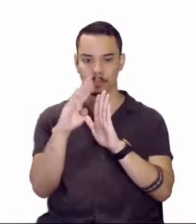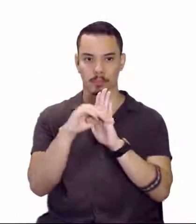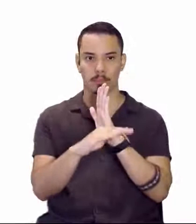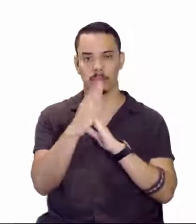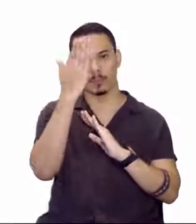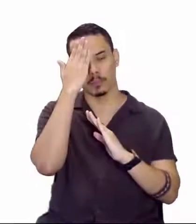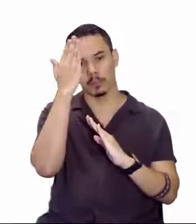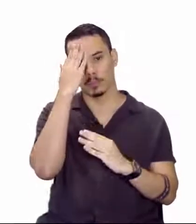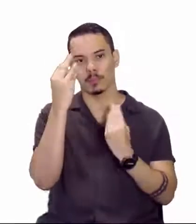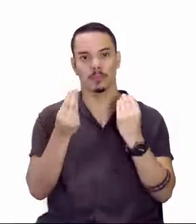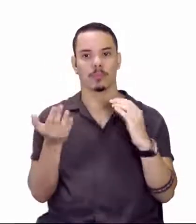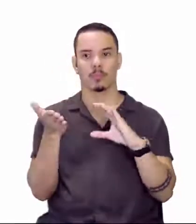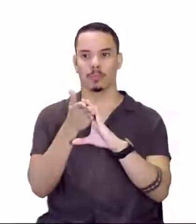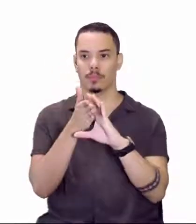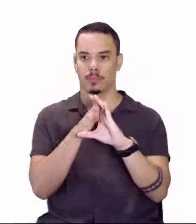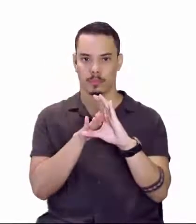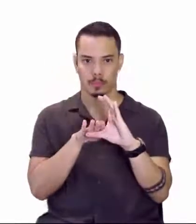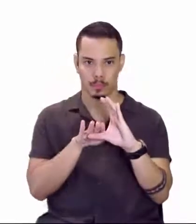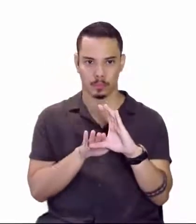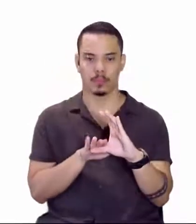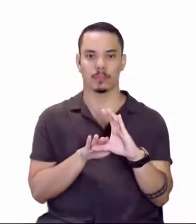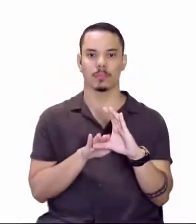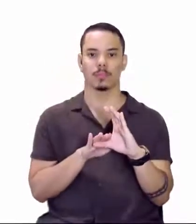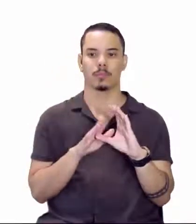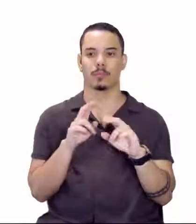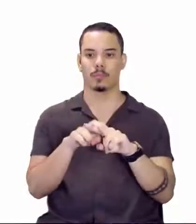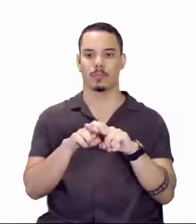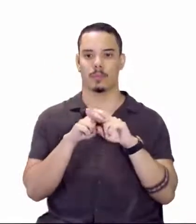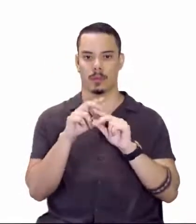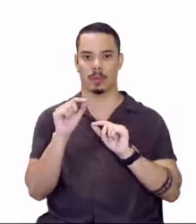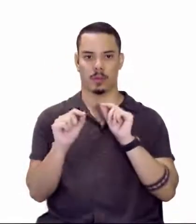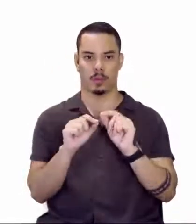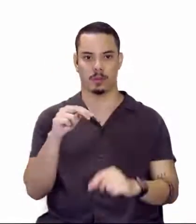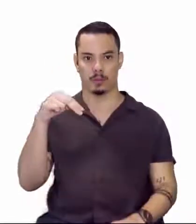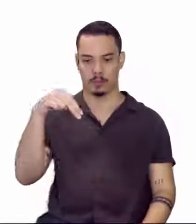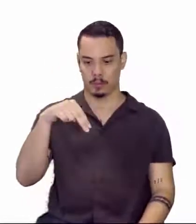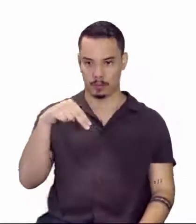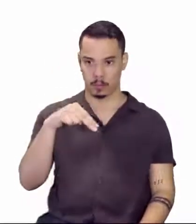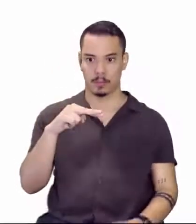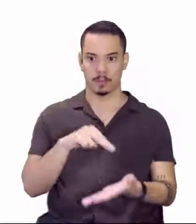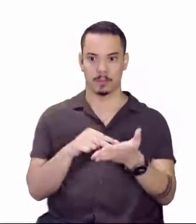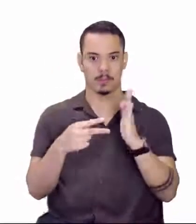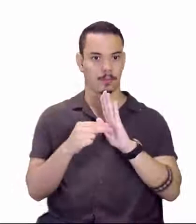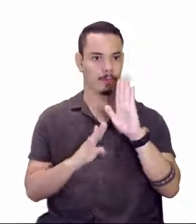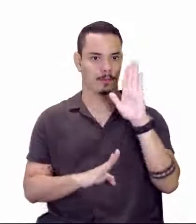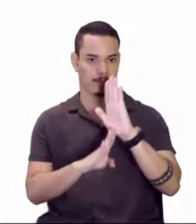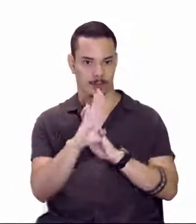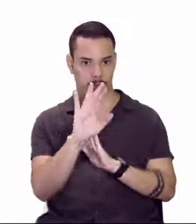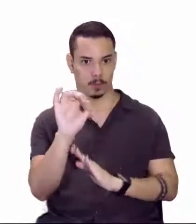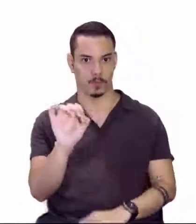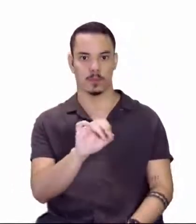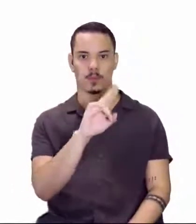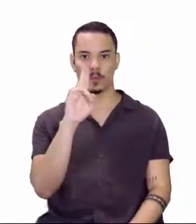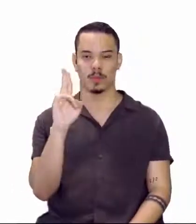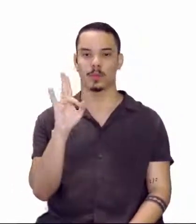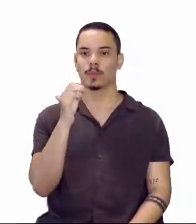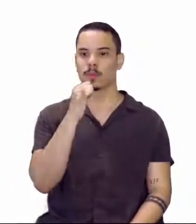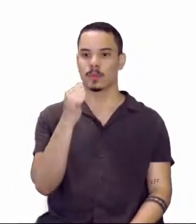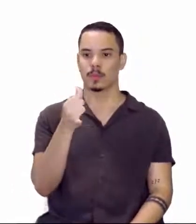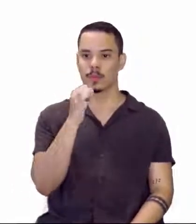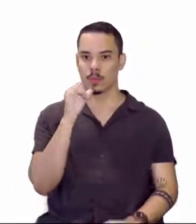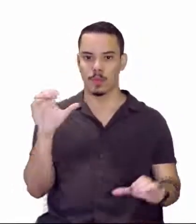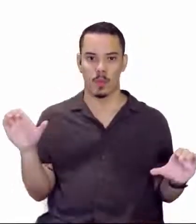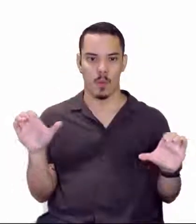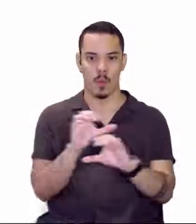a camada? Então, o N, ou seja, o nível, ou a camada eletrônica, uma